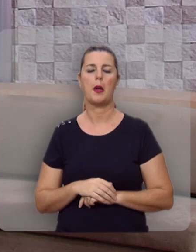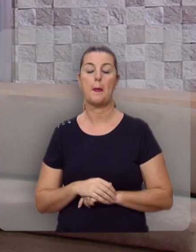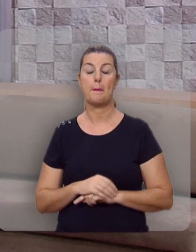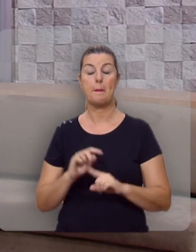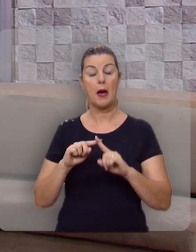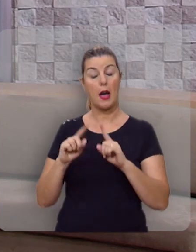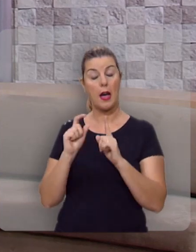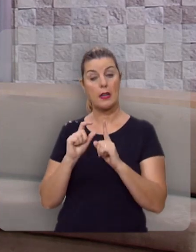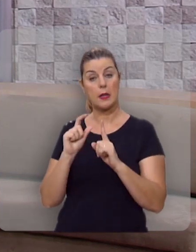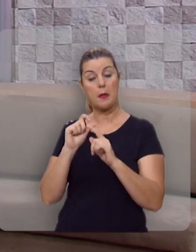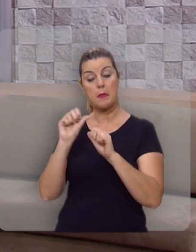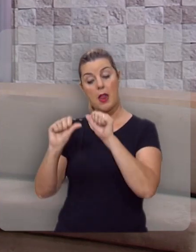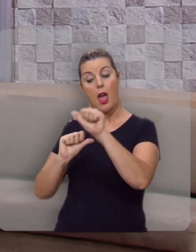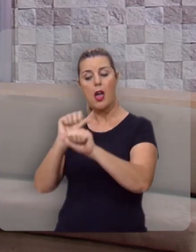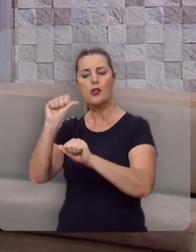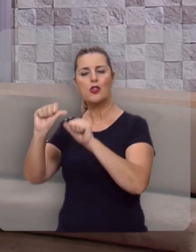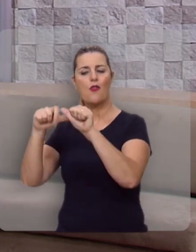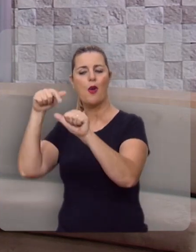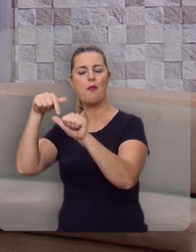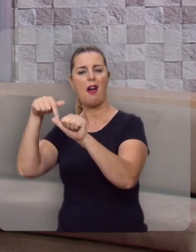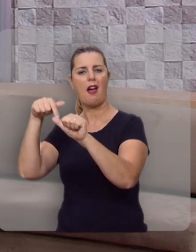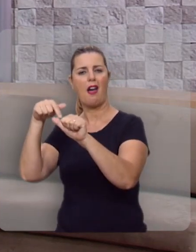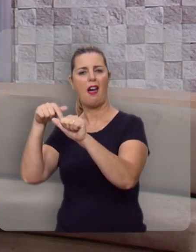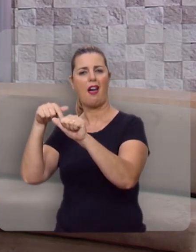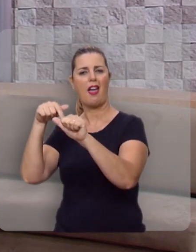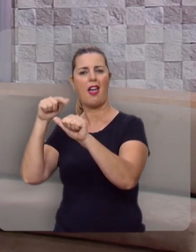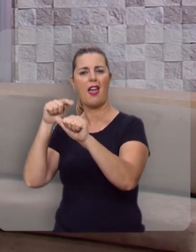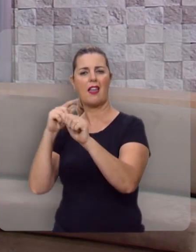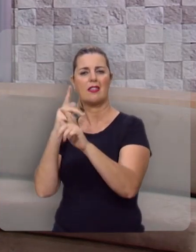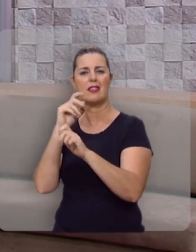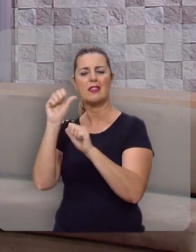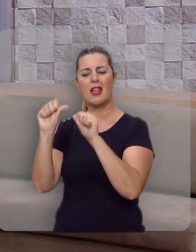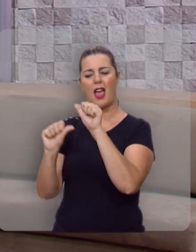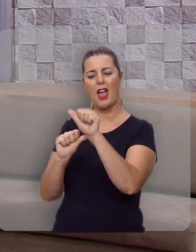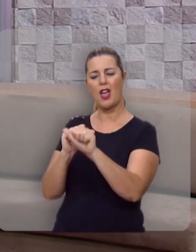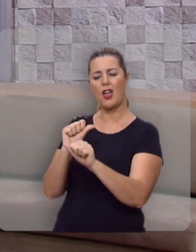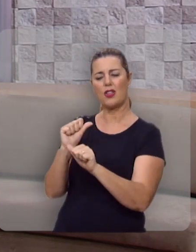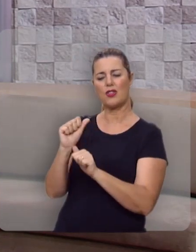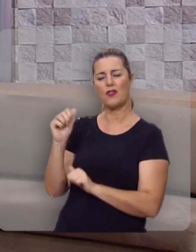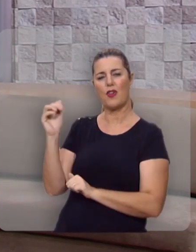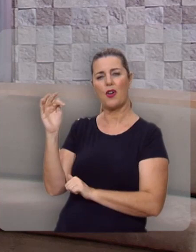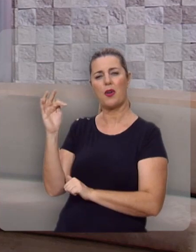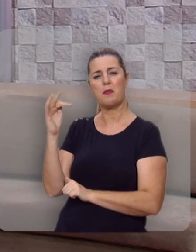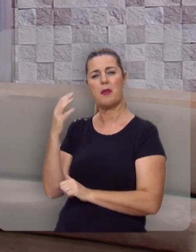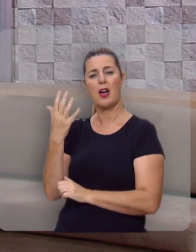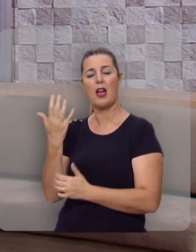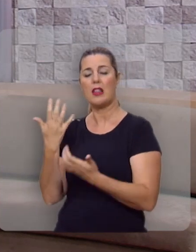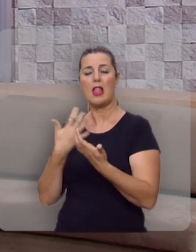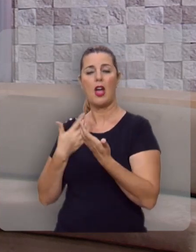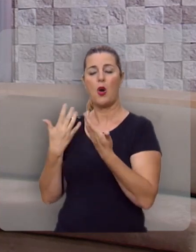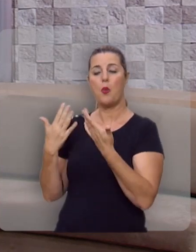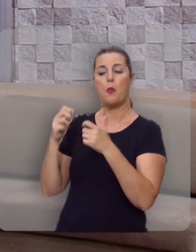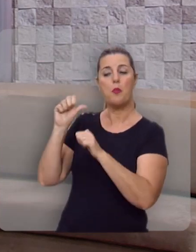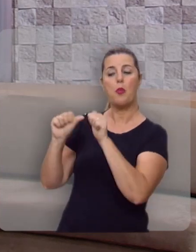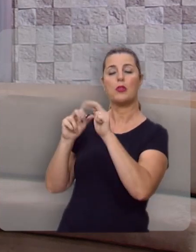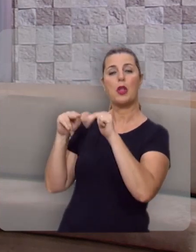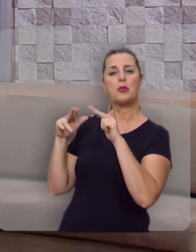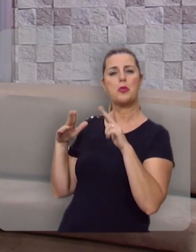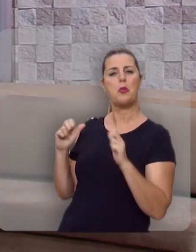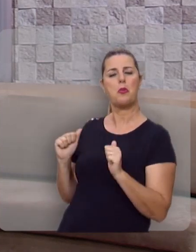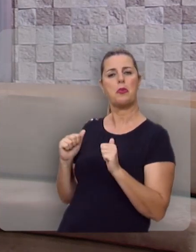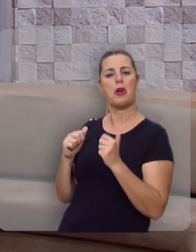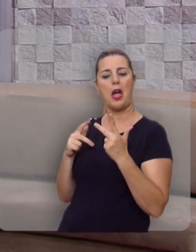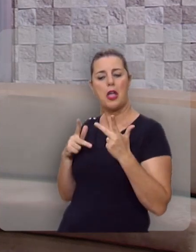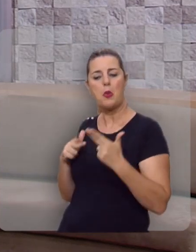camaleônica. Mas a palavra transformar, a palavra forma aqui, é a palavra grega que não